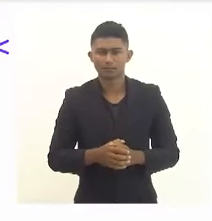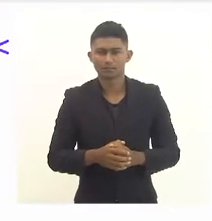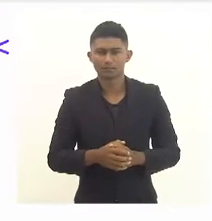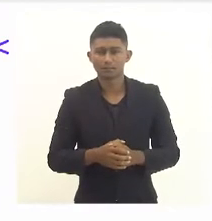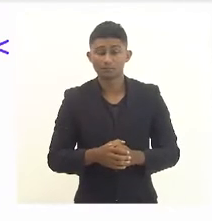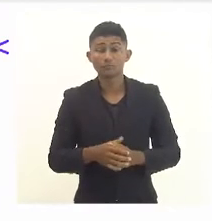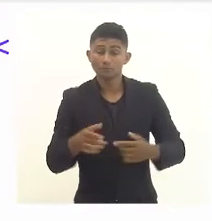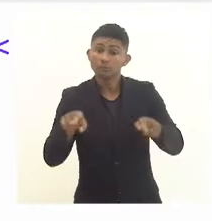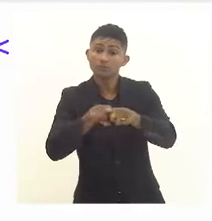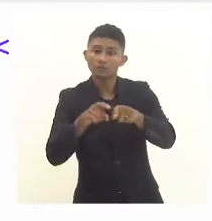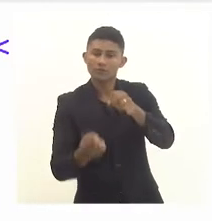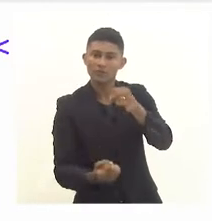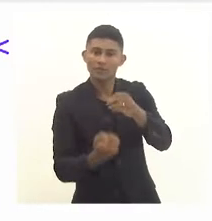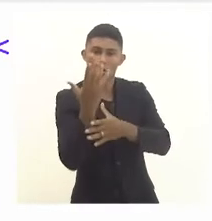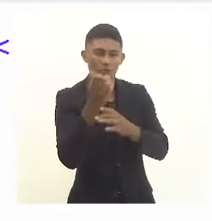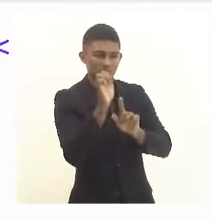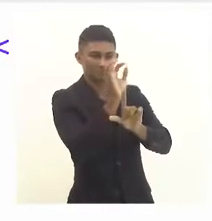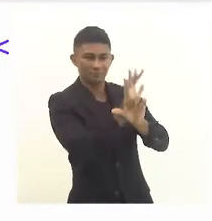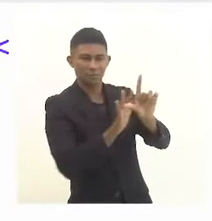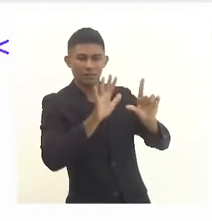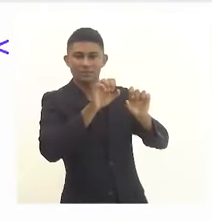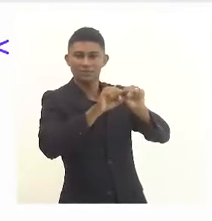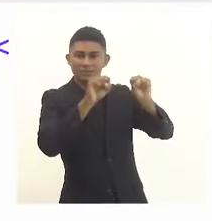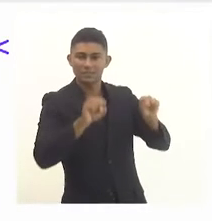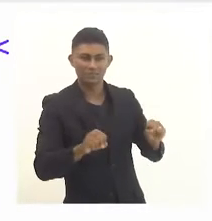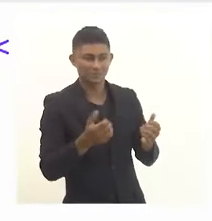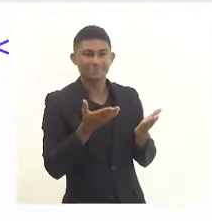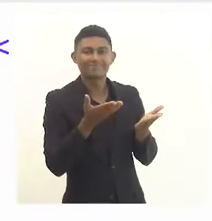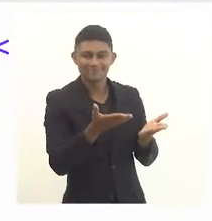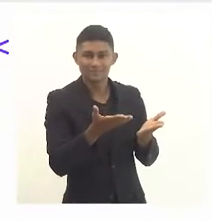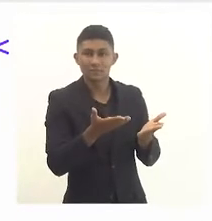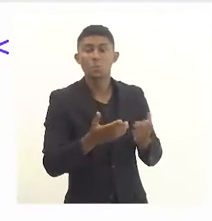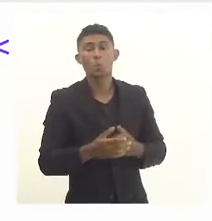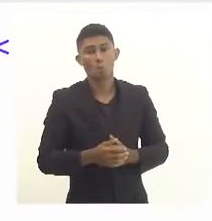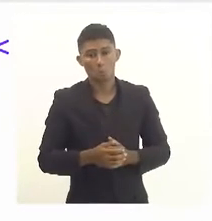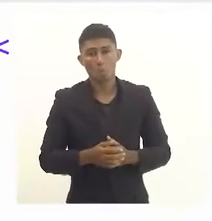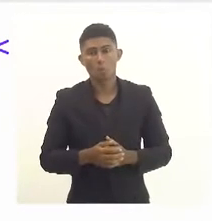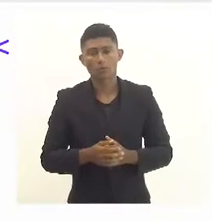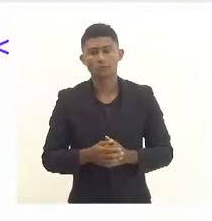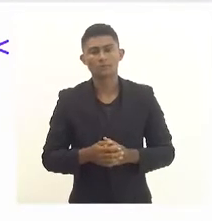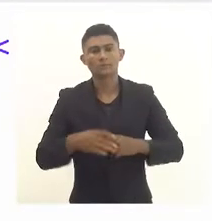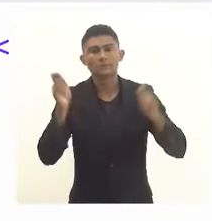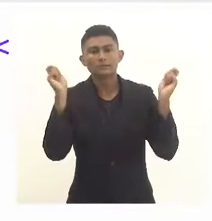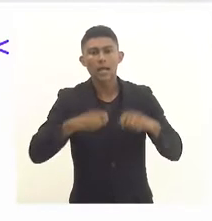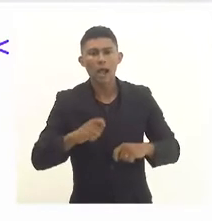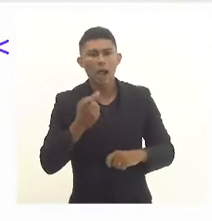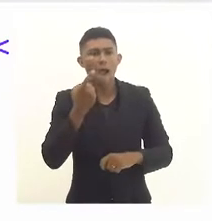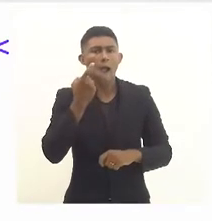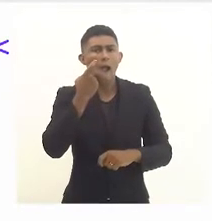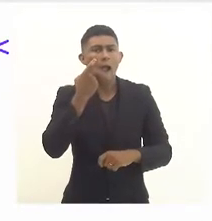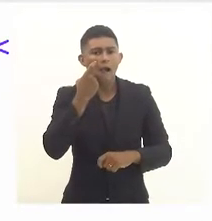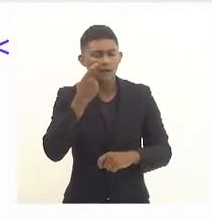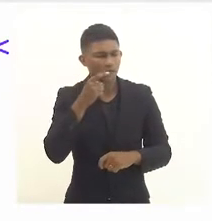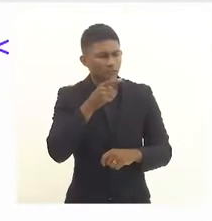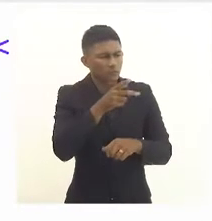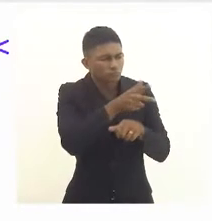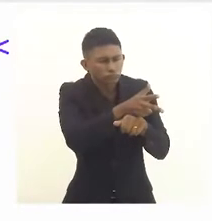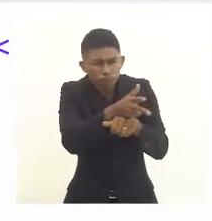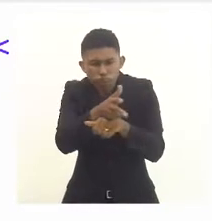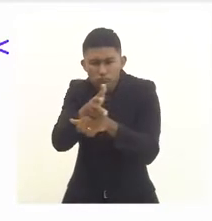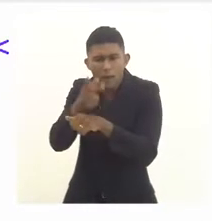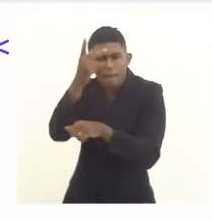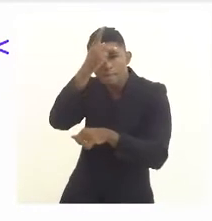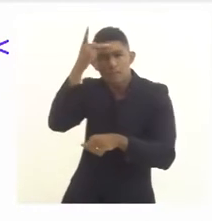A gente cria uma plataforma única que a gente consegue fazer todo o monitoramento de mapa de calor, presença